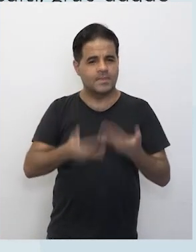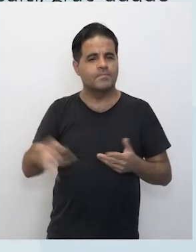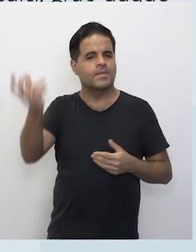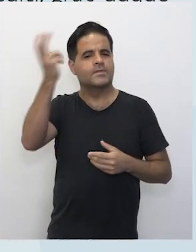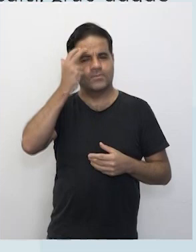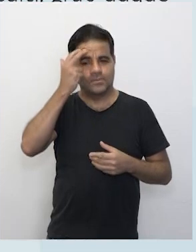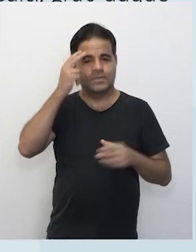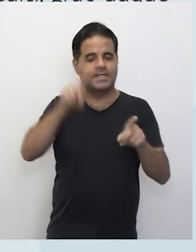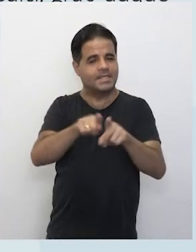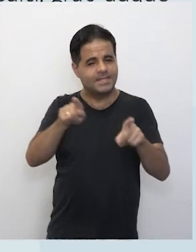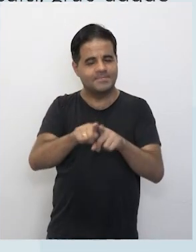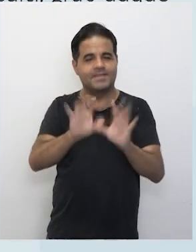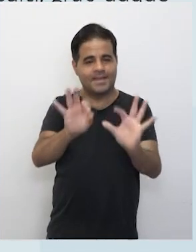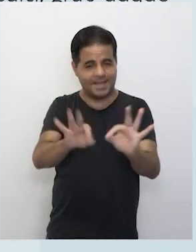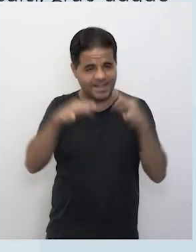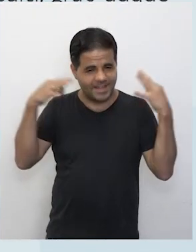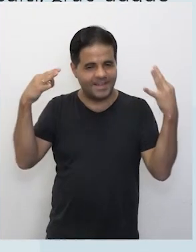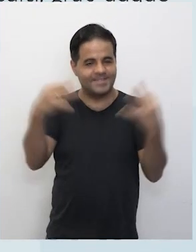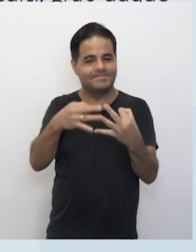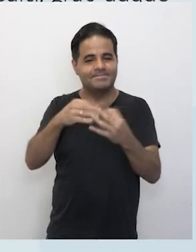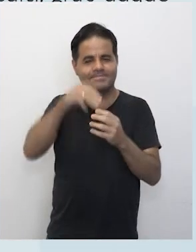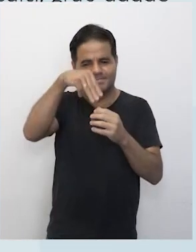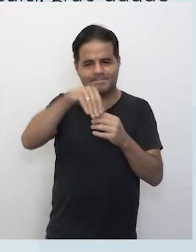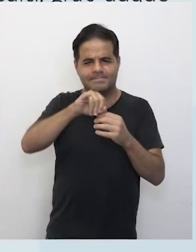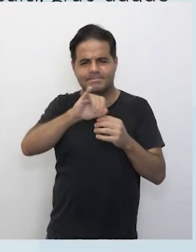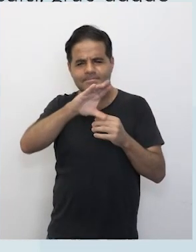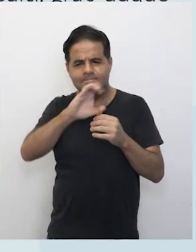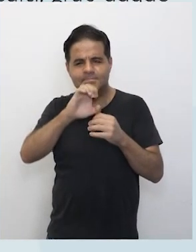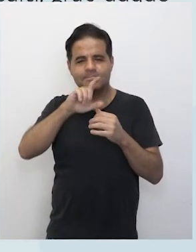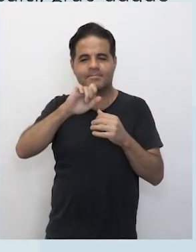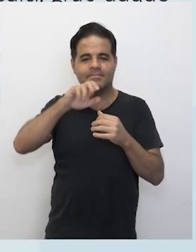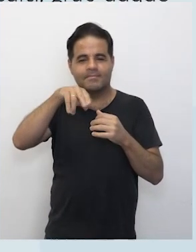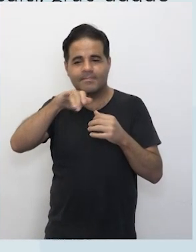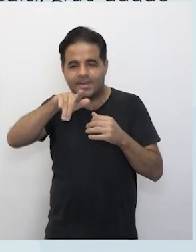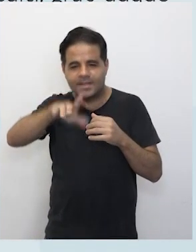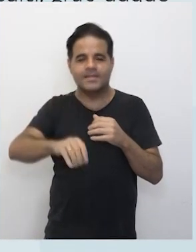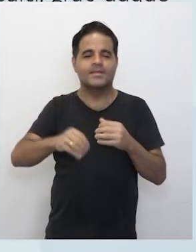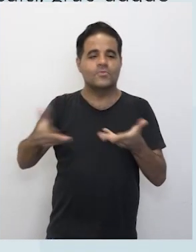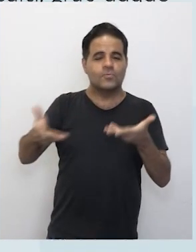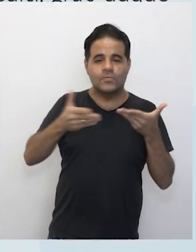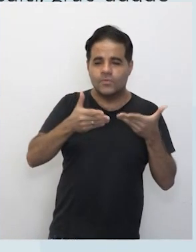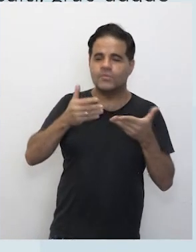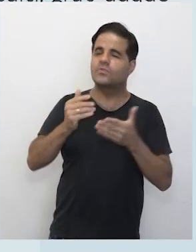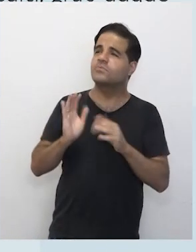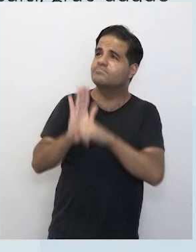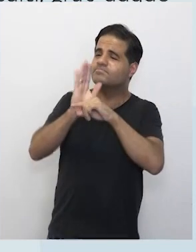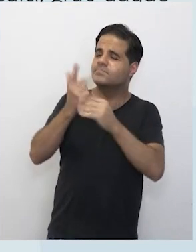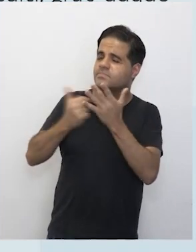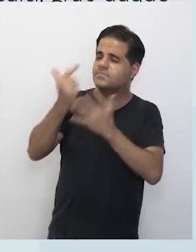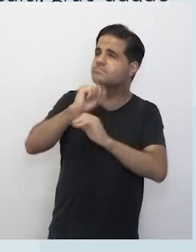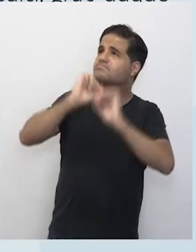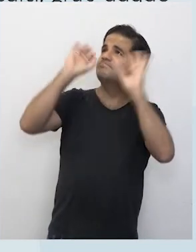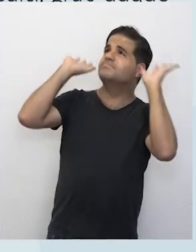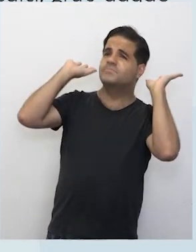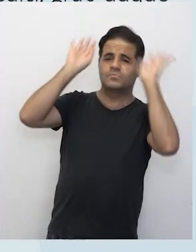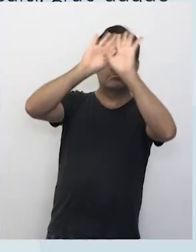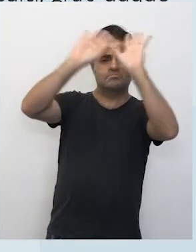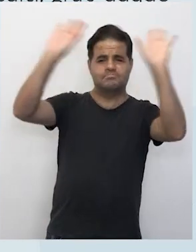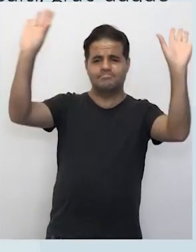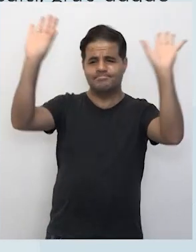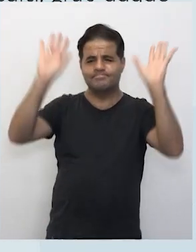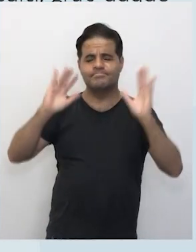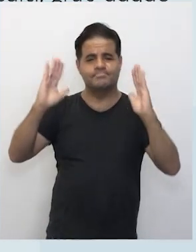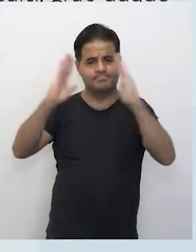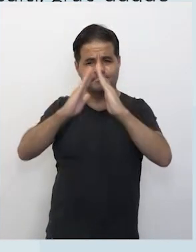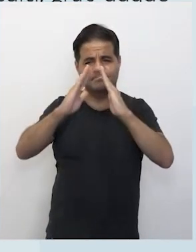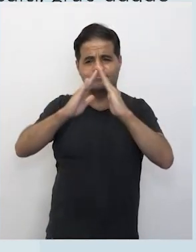também. A família do Michelangelo a convidou, inclusive, para contribuir com uma pintura no teto da casa